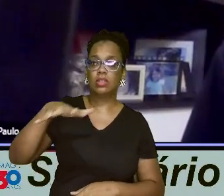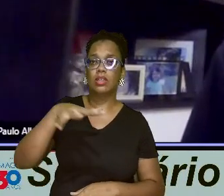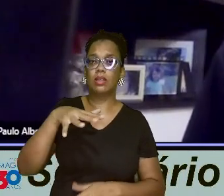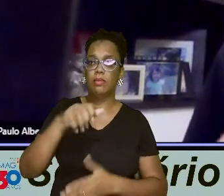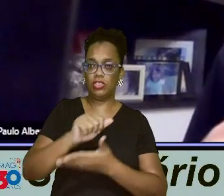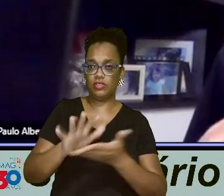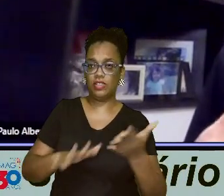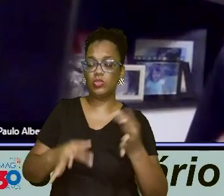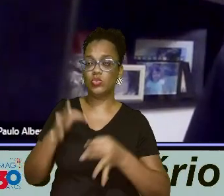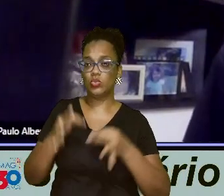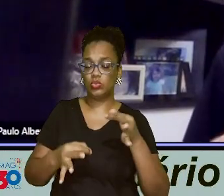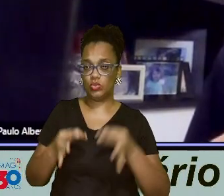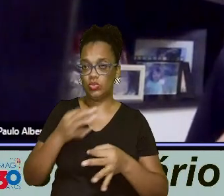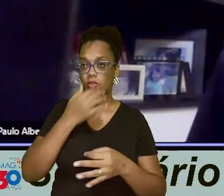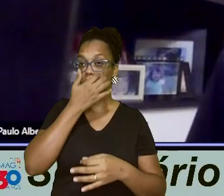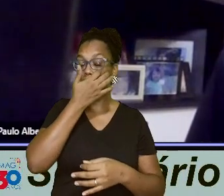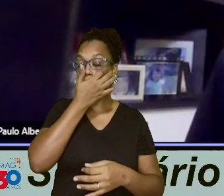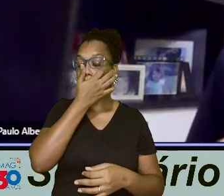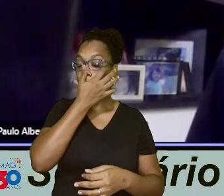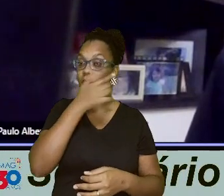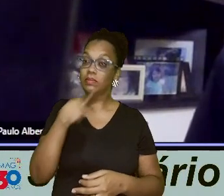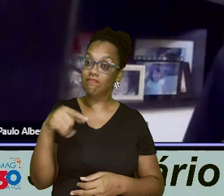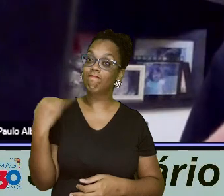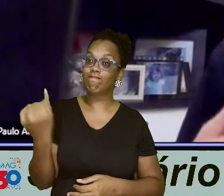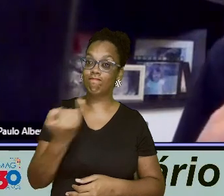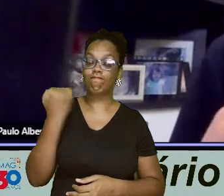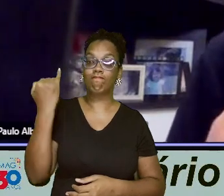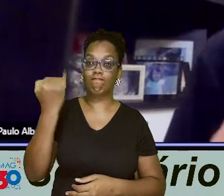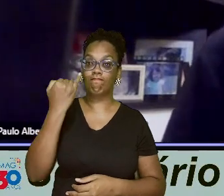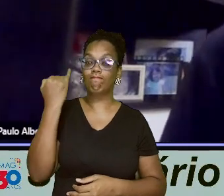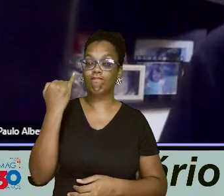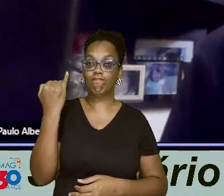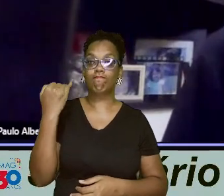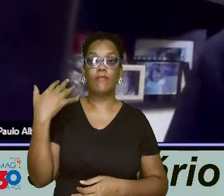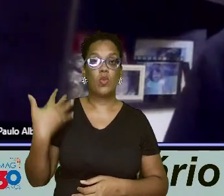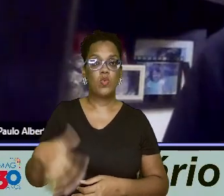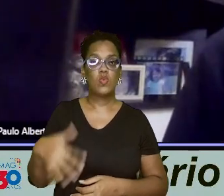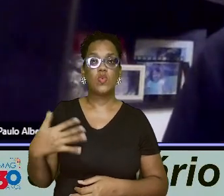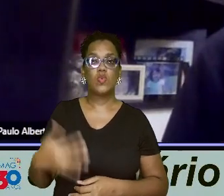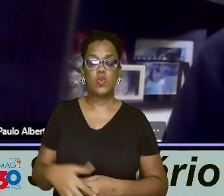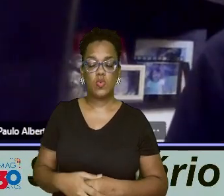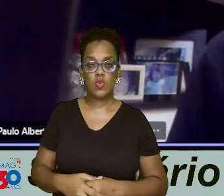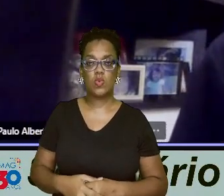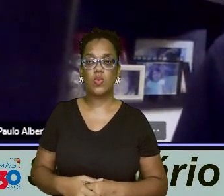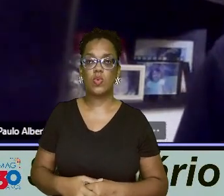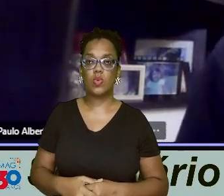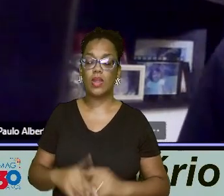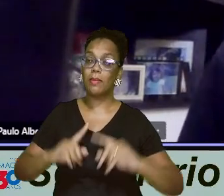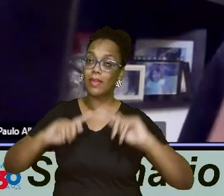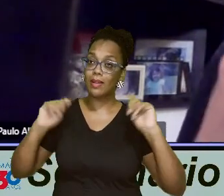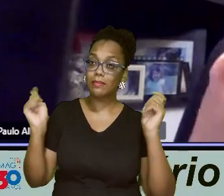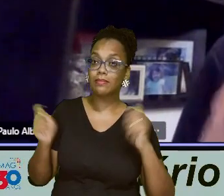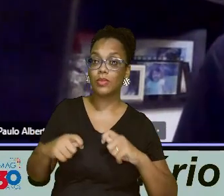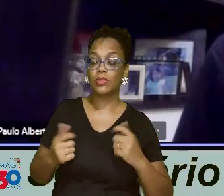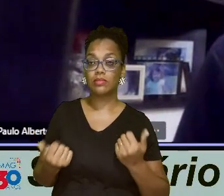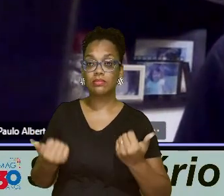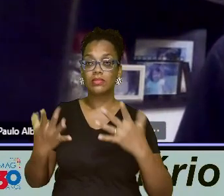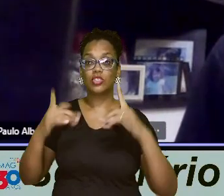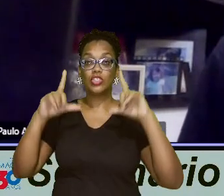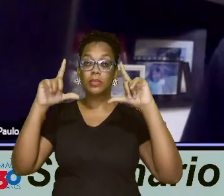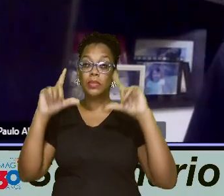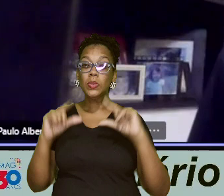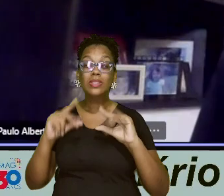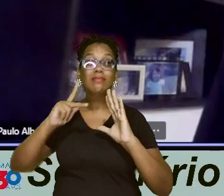jurisdicional, ele é importantíssimo, ele é de extrema relevância para possibilitar realmente a diminuição